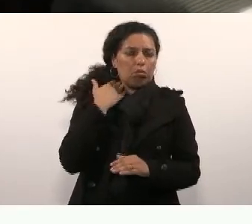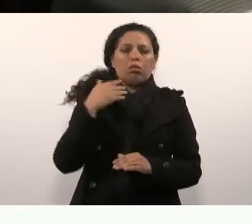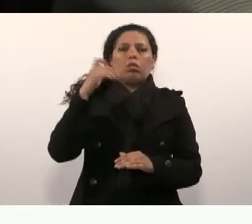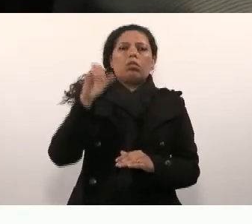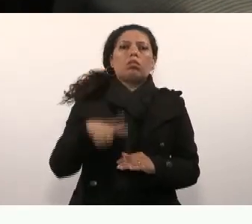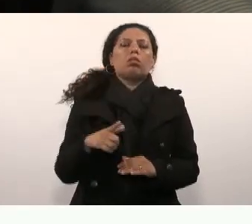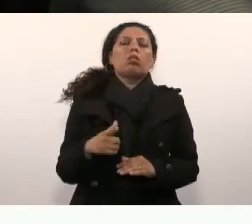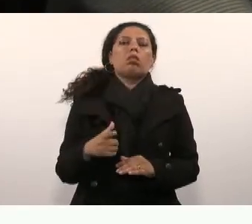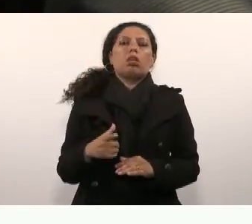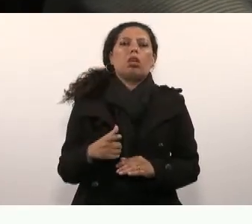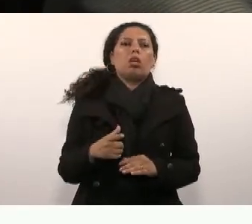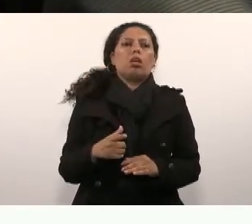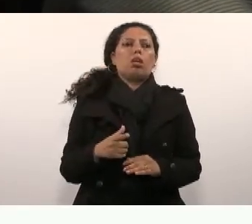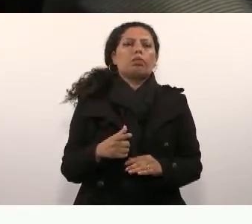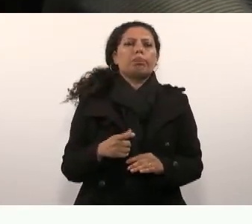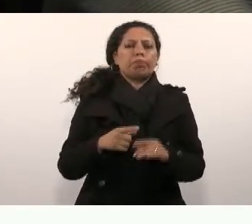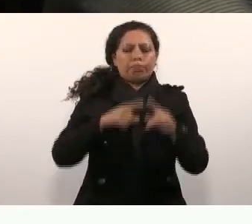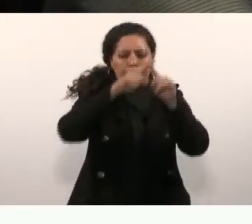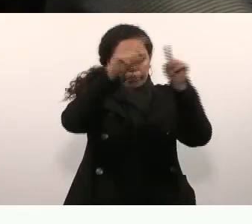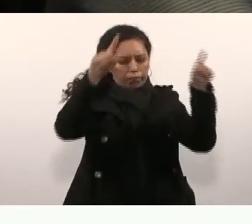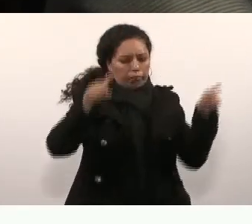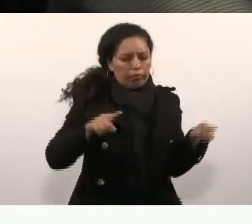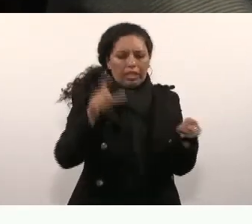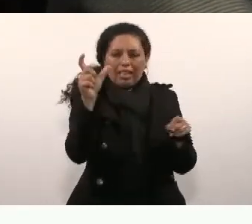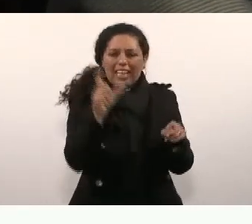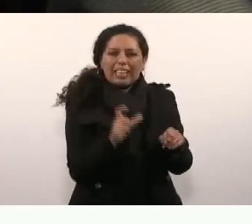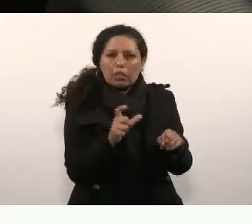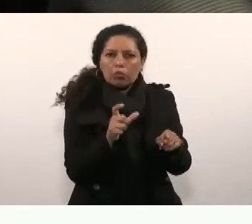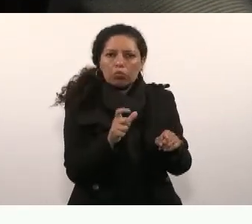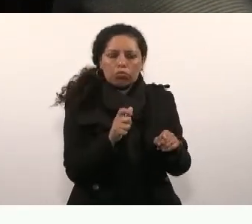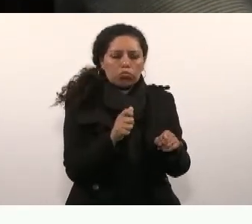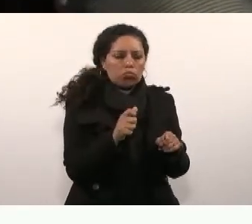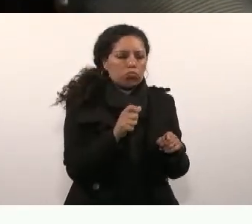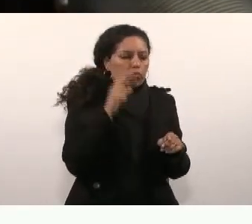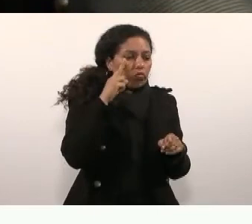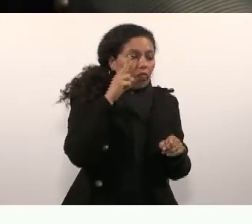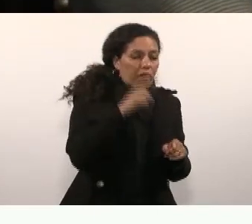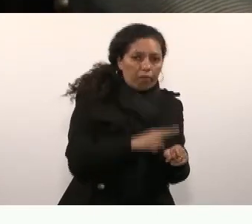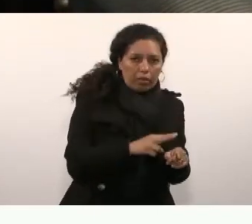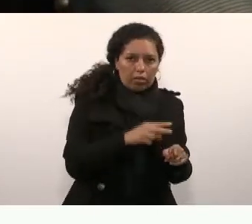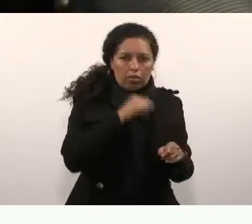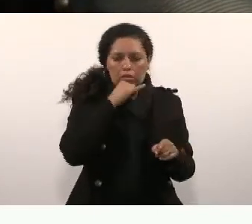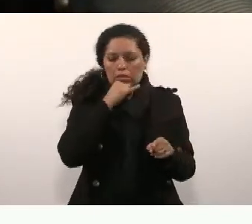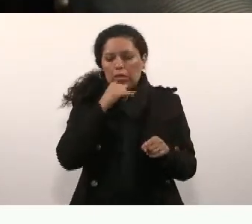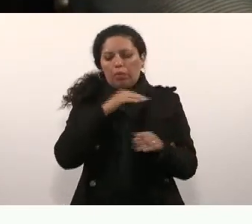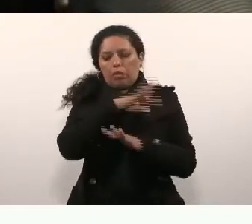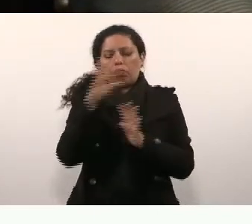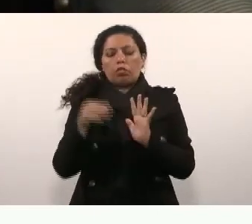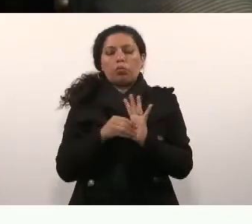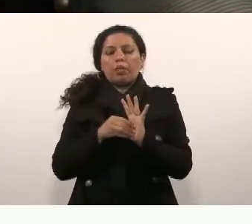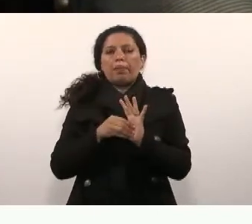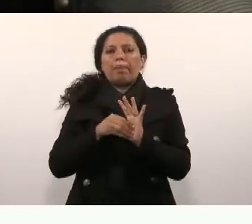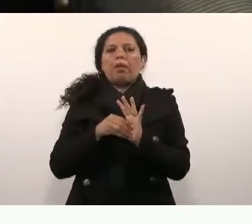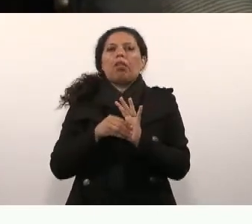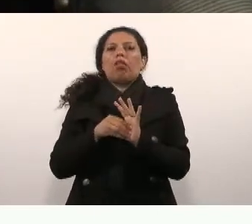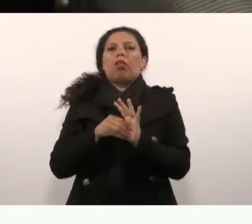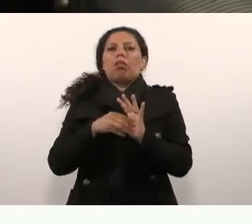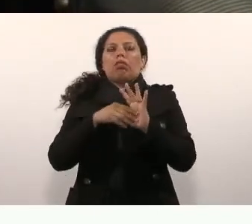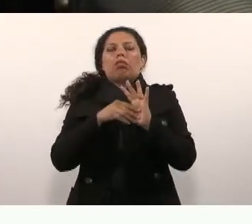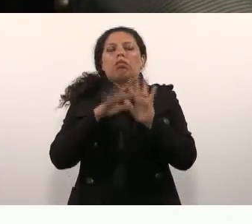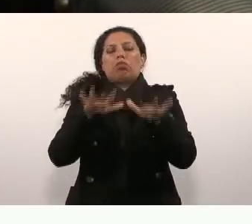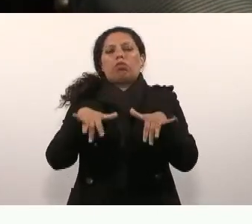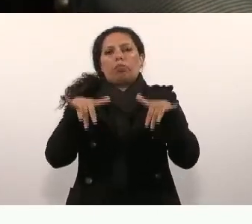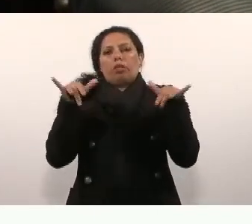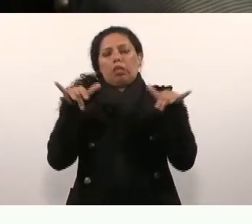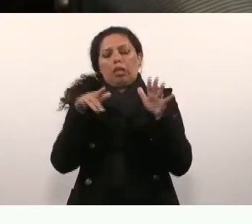fornecimento e aluguel de máquinas ou leitores de cartão de crédito ou débito. Na verdade, a análise é sobre uma emenda de plenário a esse projeto.